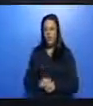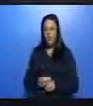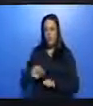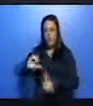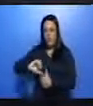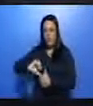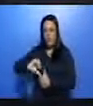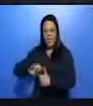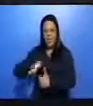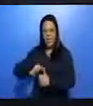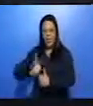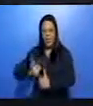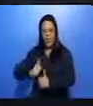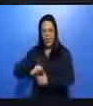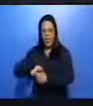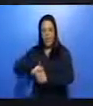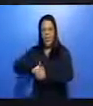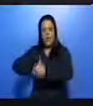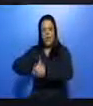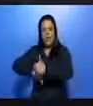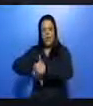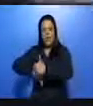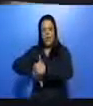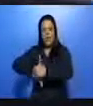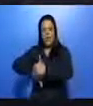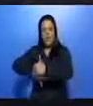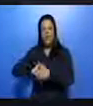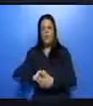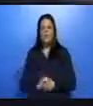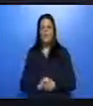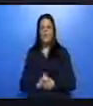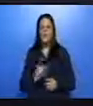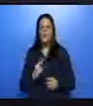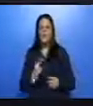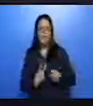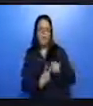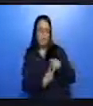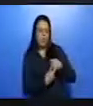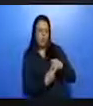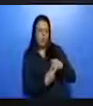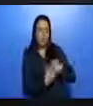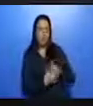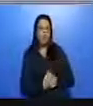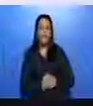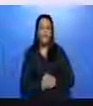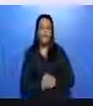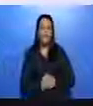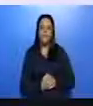Liga-se a um nome por meio de uma preposição. Ah, professora, ele tem preposição?